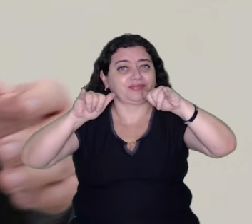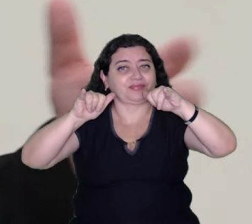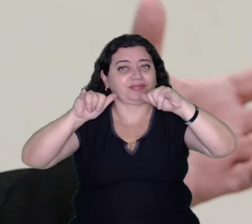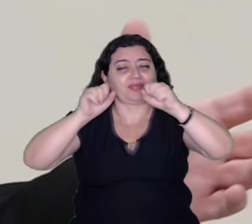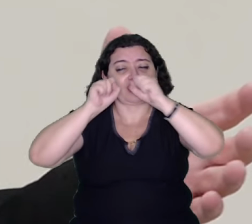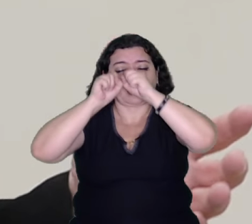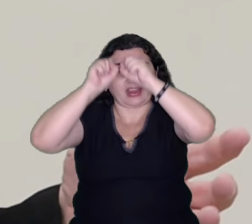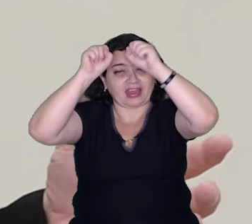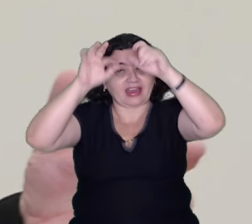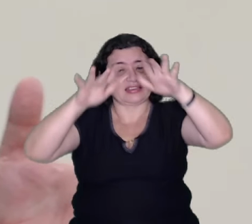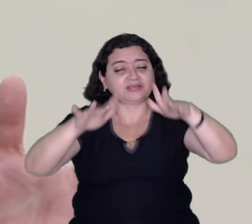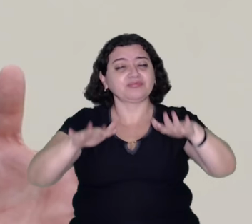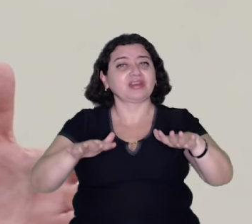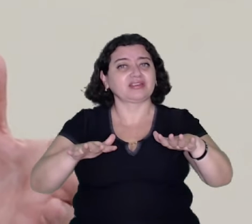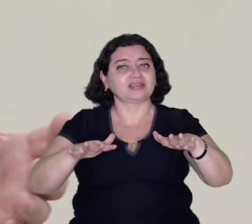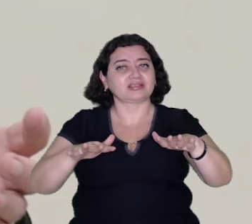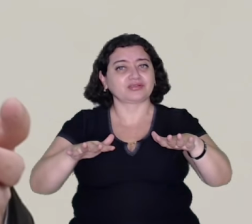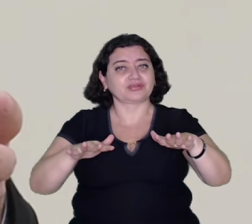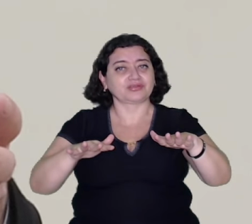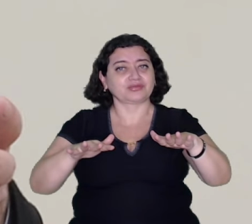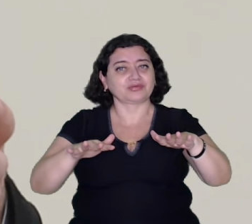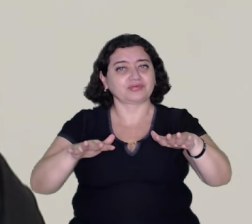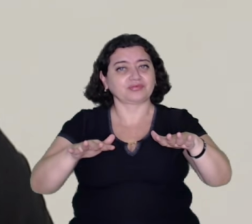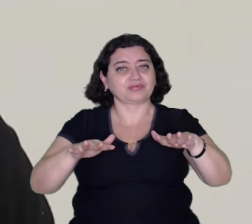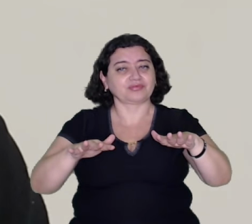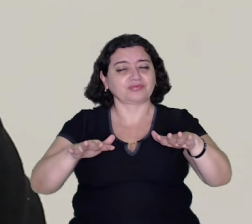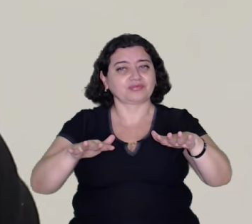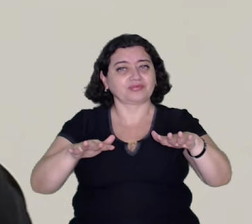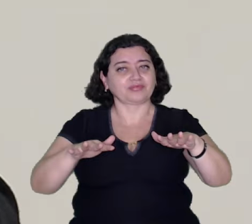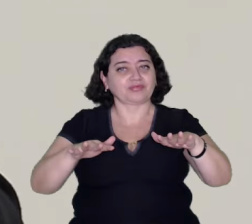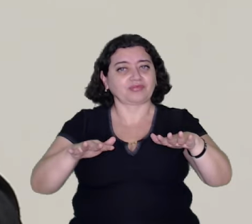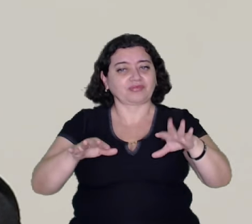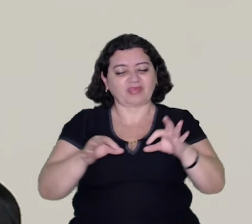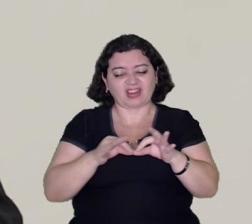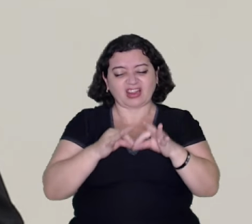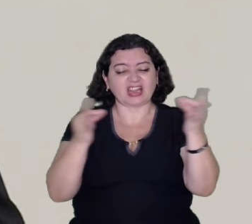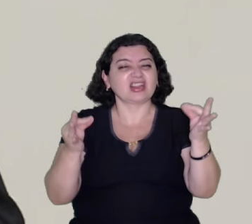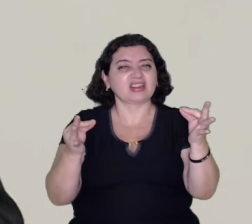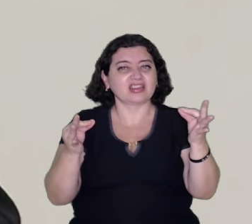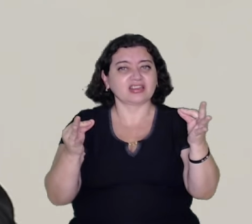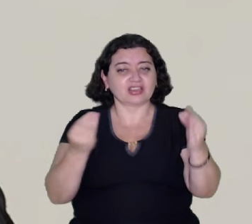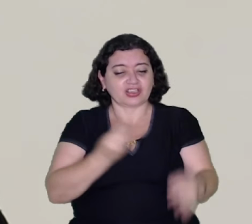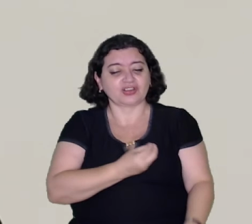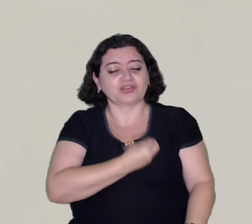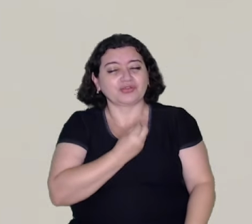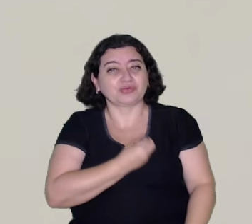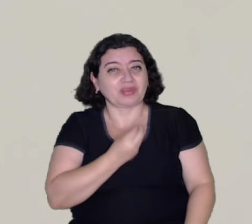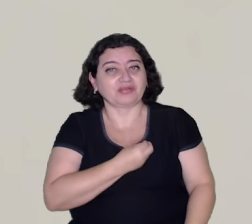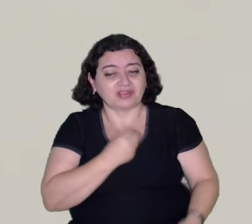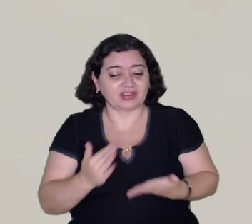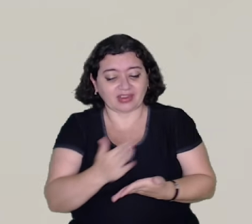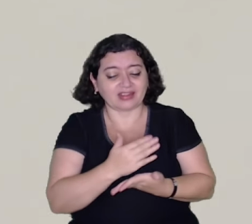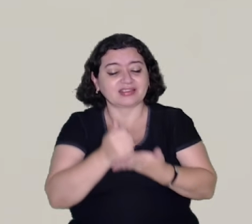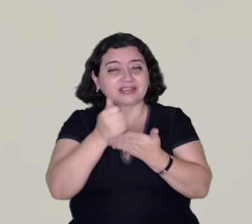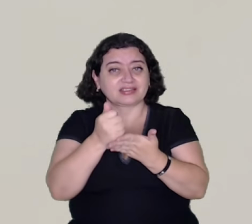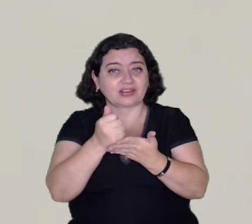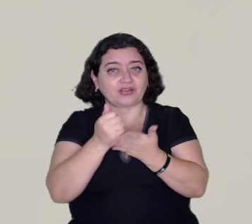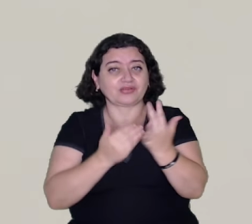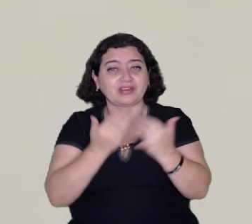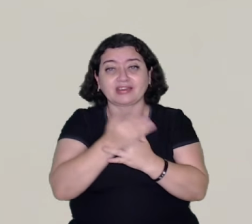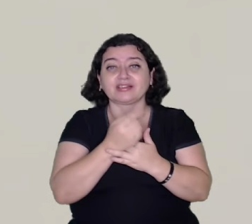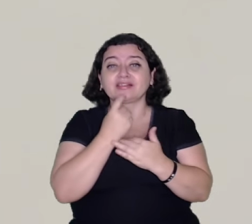as bênçãos de Deus, é algo espontâneo numa vida que foi redimida pelo sangue